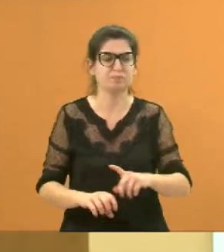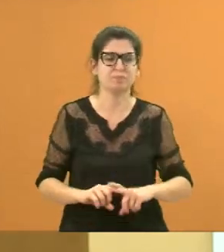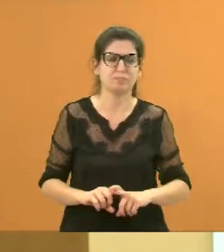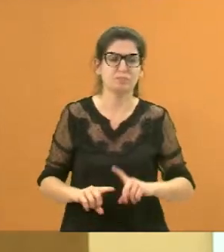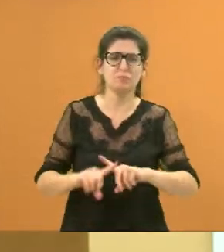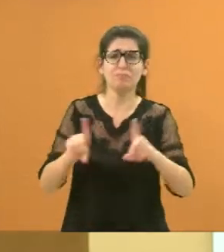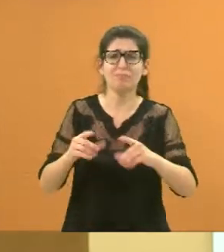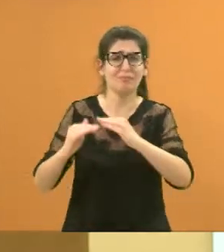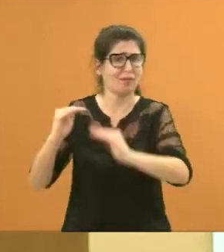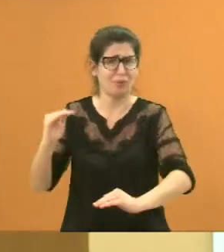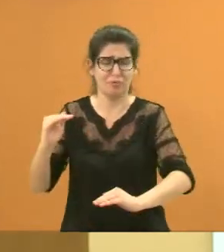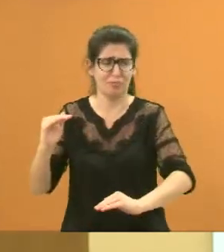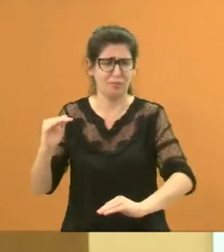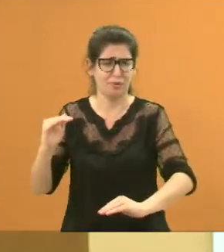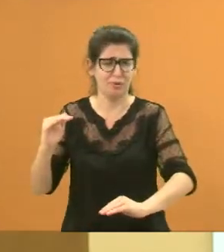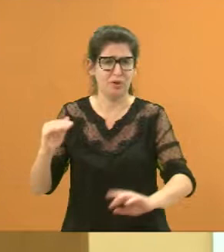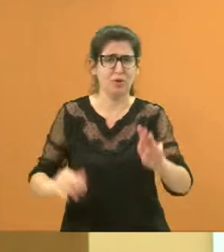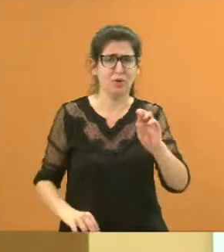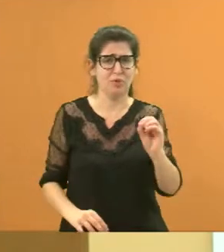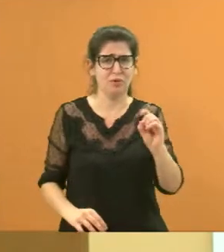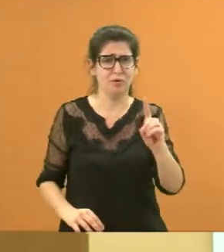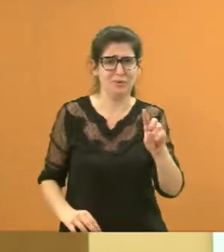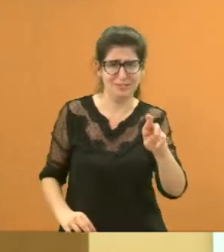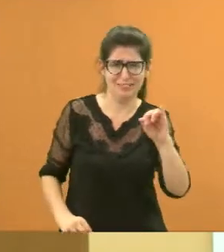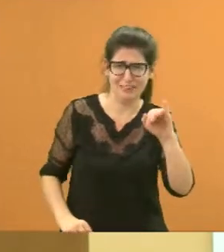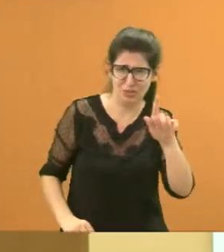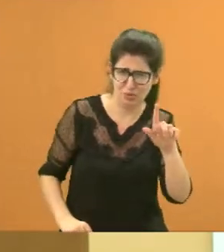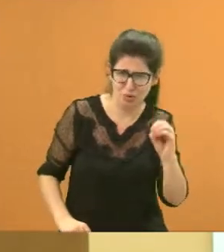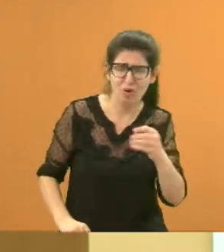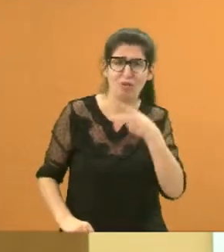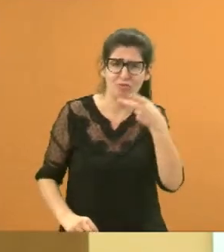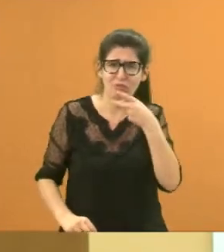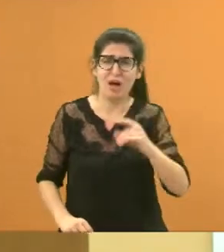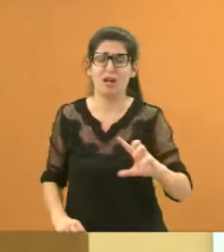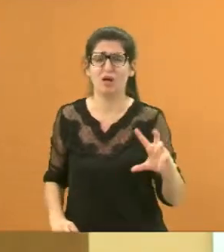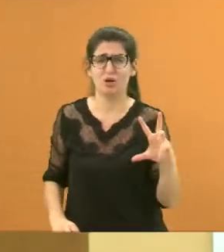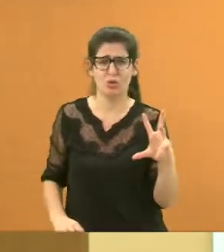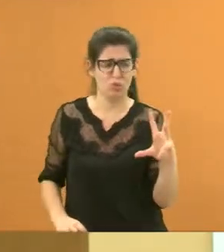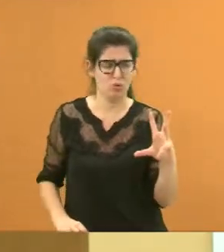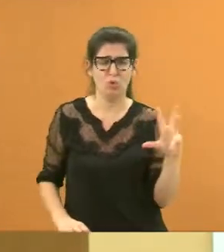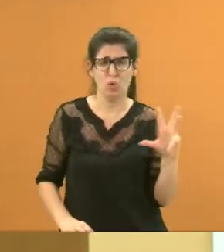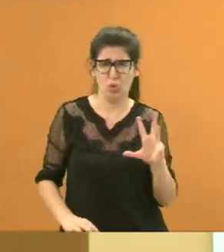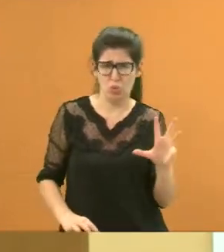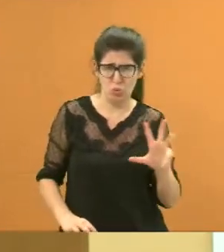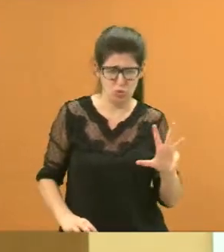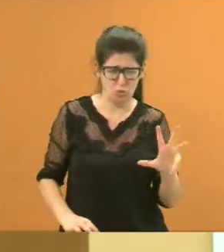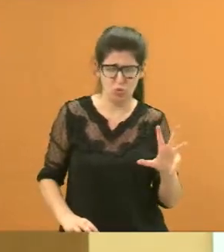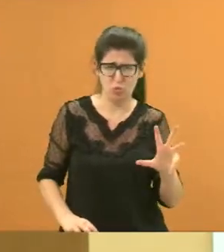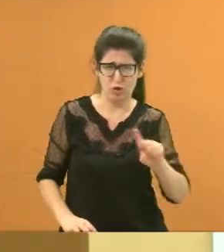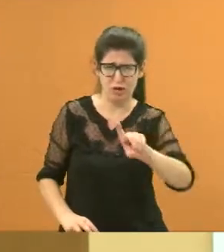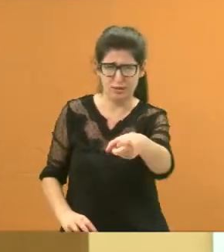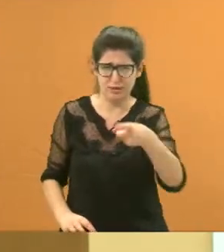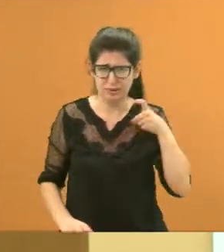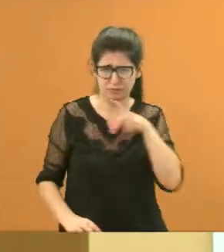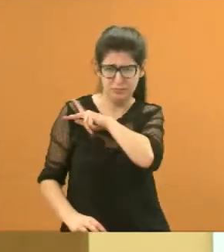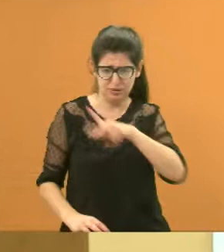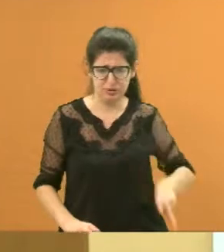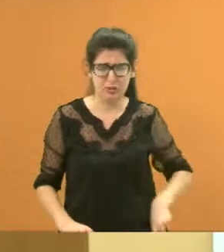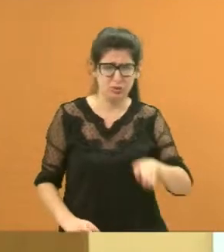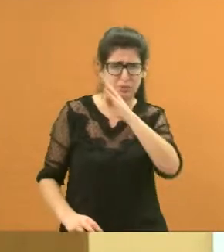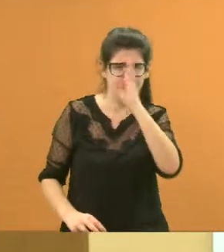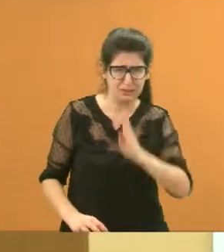Só discordo do Rodrigo quando ele diz que o Lula é o maior... como se diz,